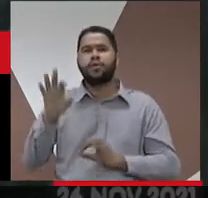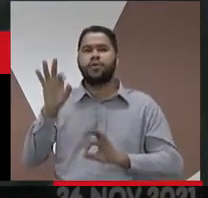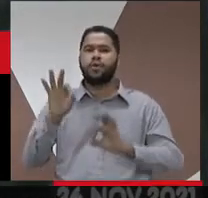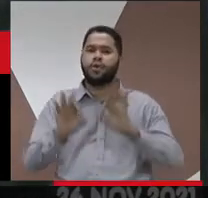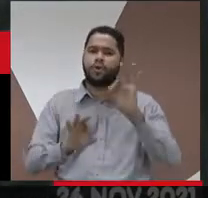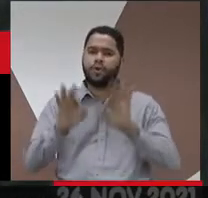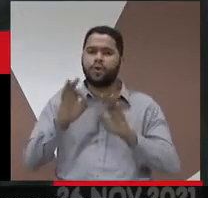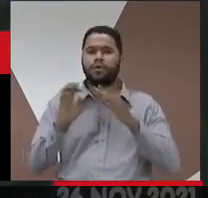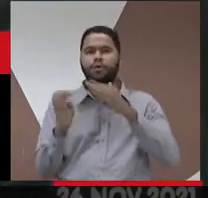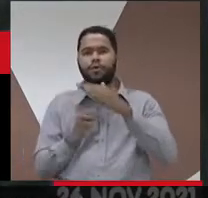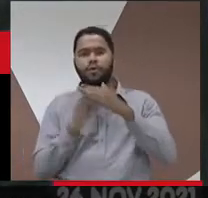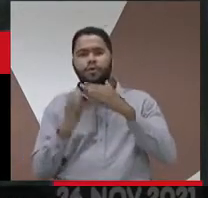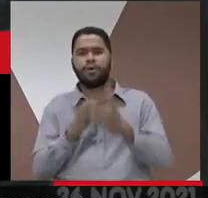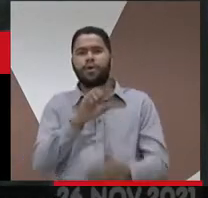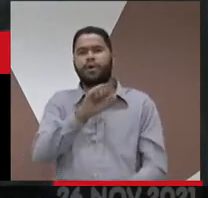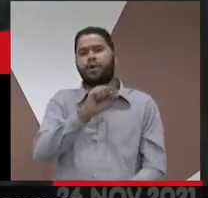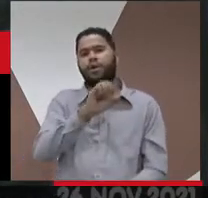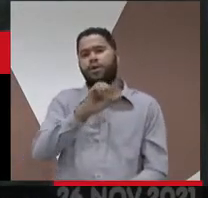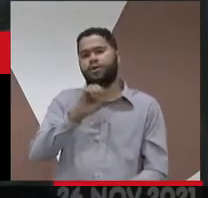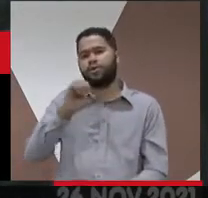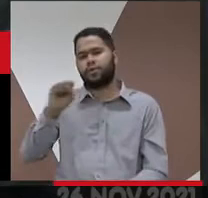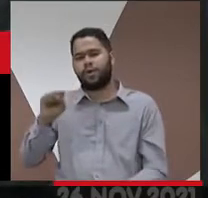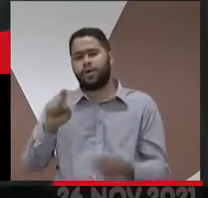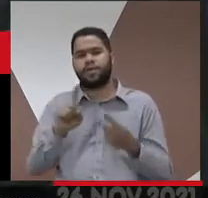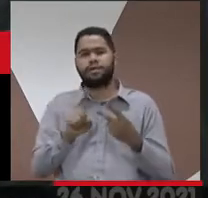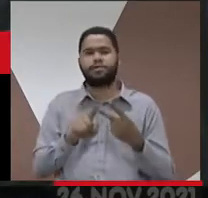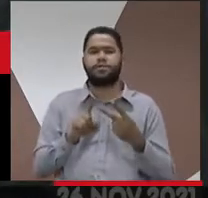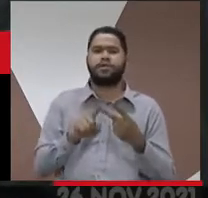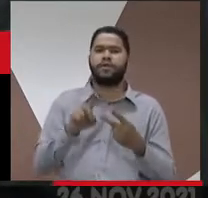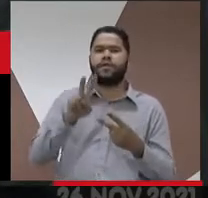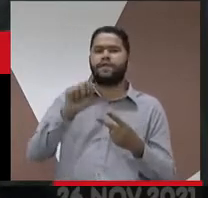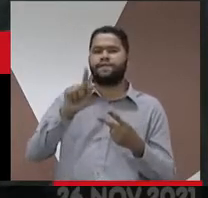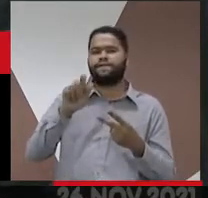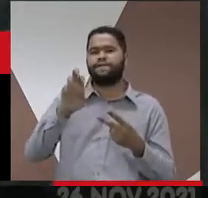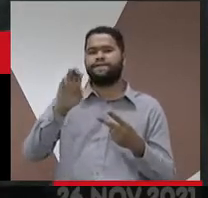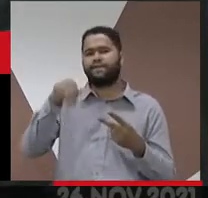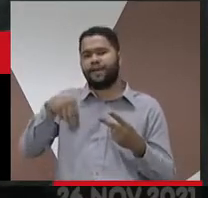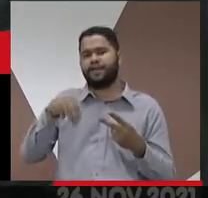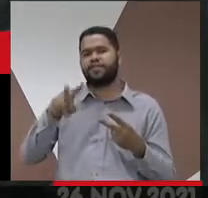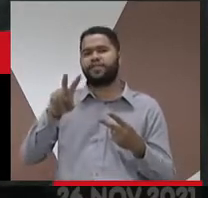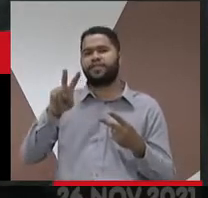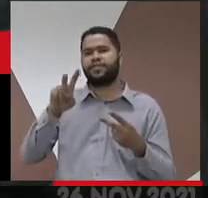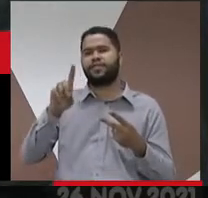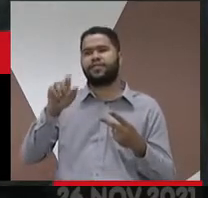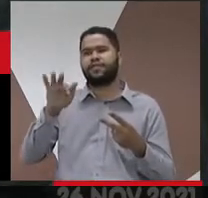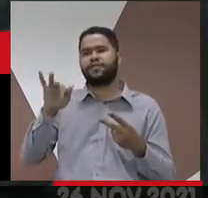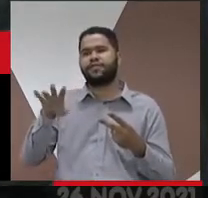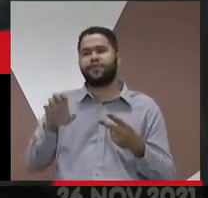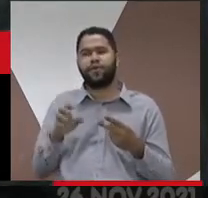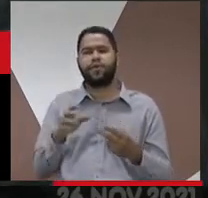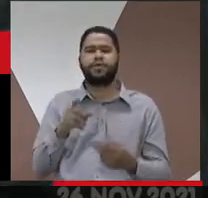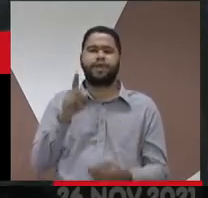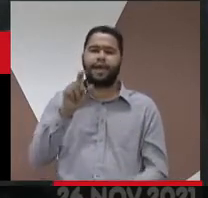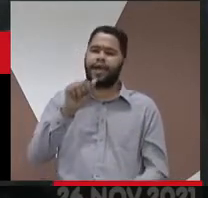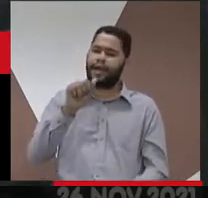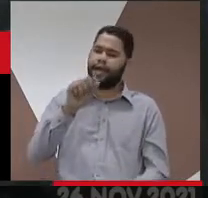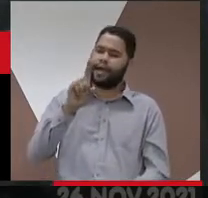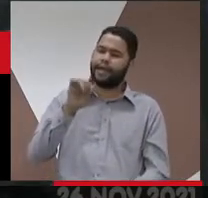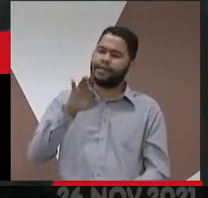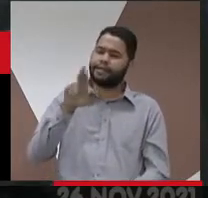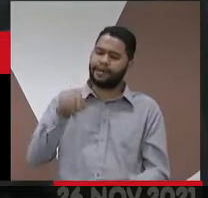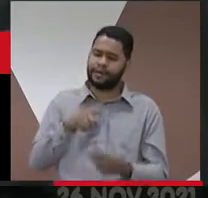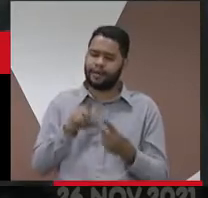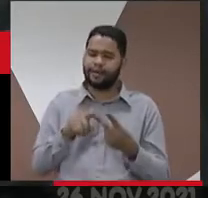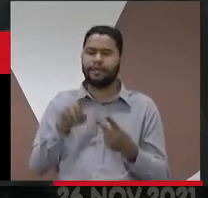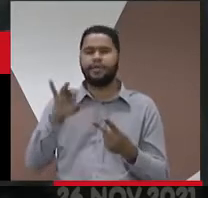organizações, SOS, Vagem das Flores, está aqui a Adriana, está aqui a Cristina, Muito obrigada pela presença